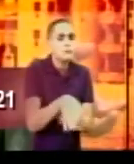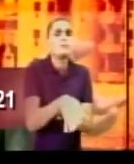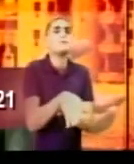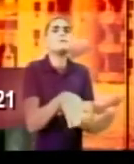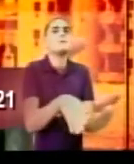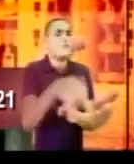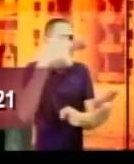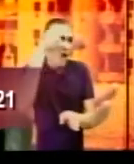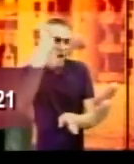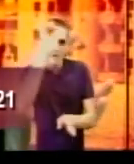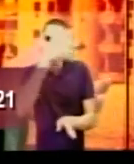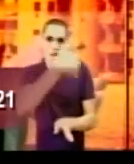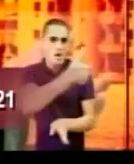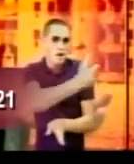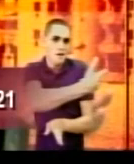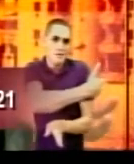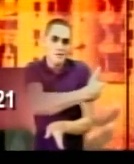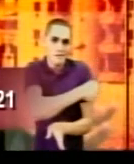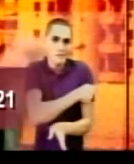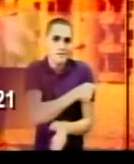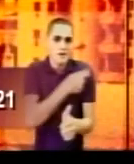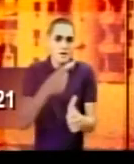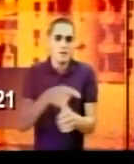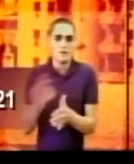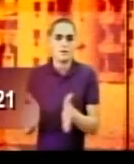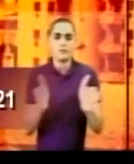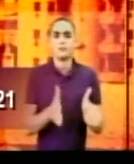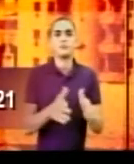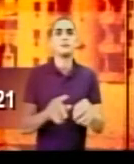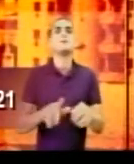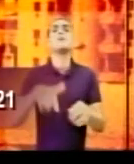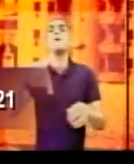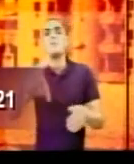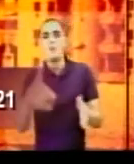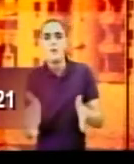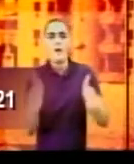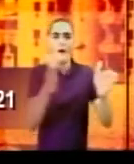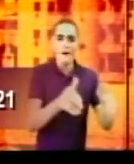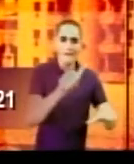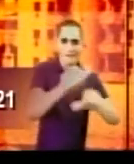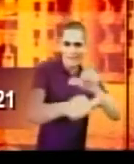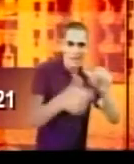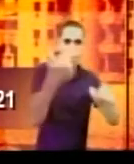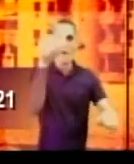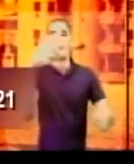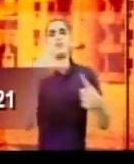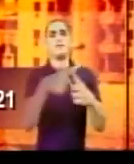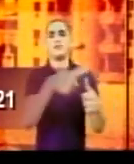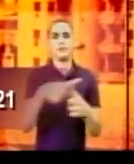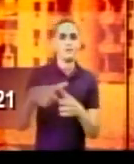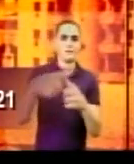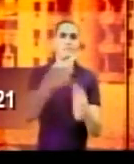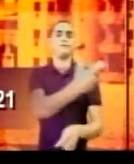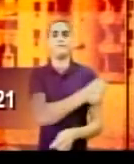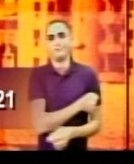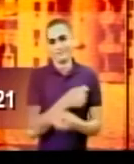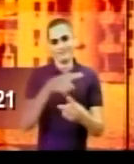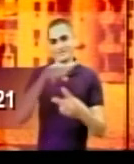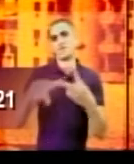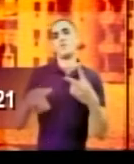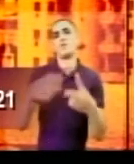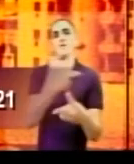um tipo de vacina numa primeira etapa e depois, na segunda dose, outro tipo de vacina. Então,